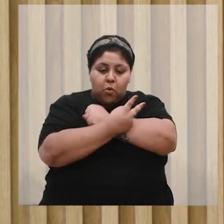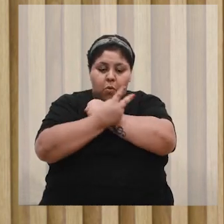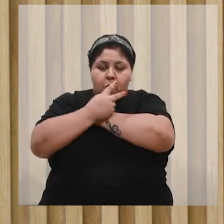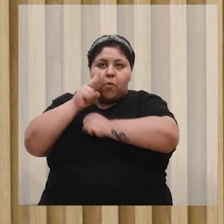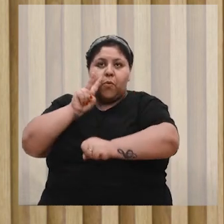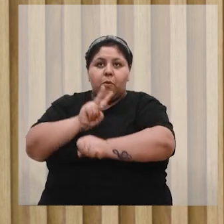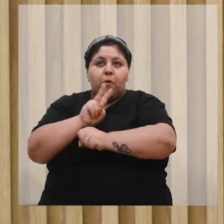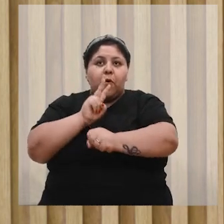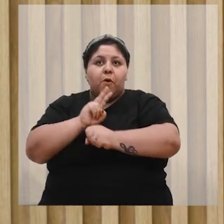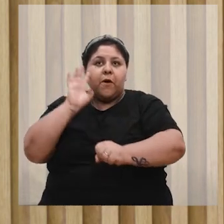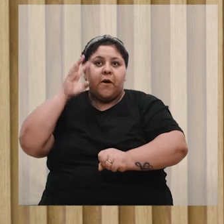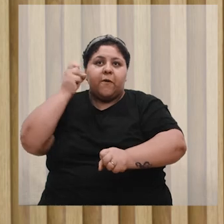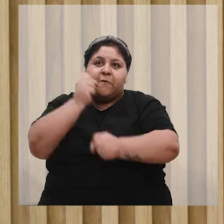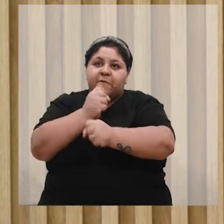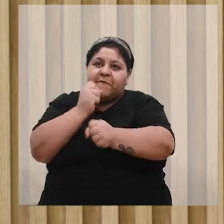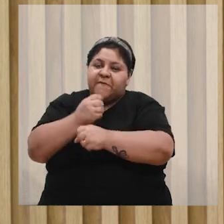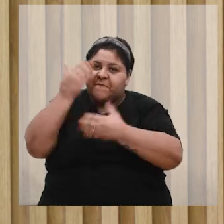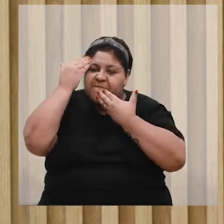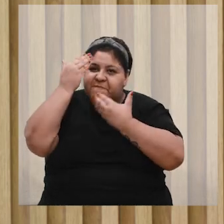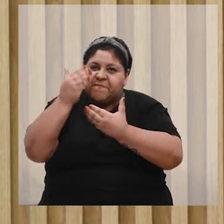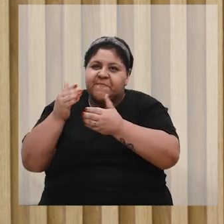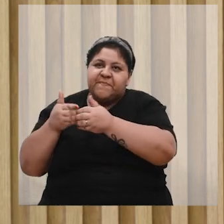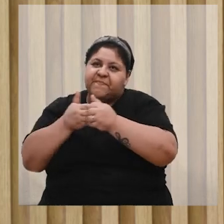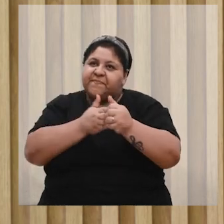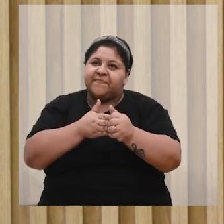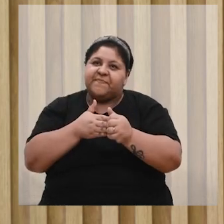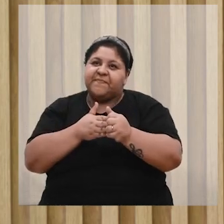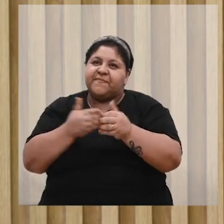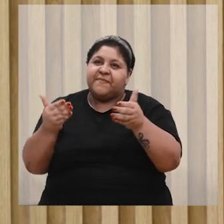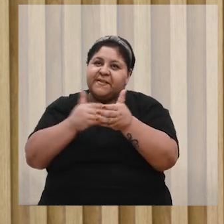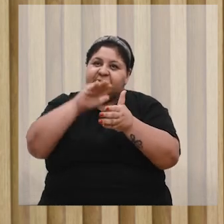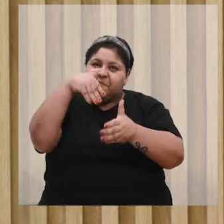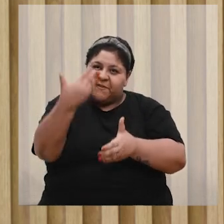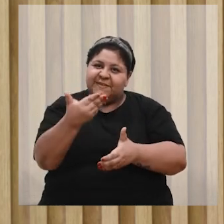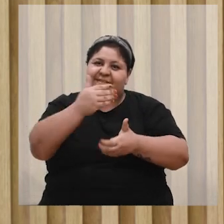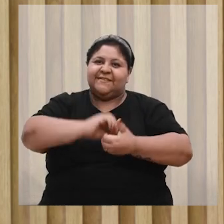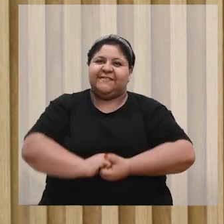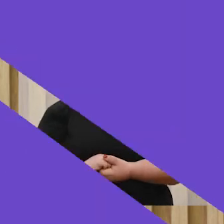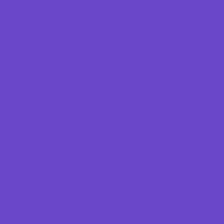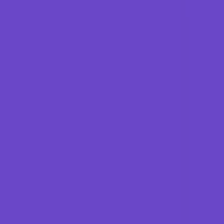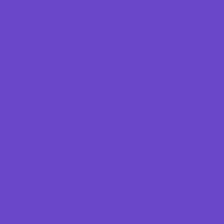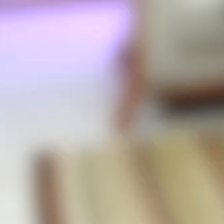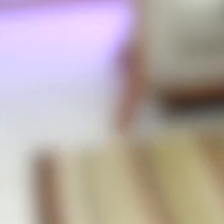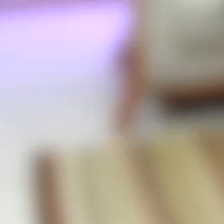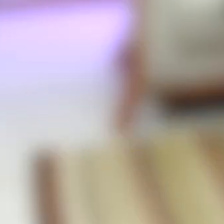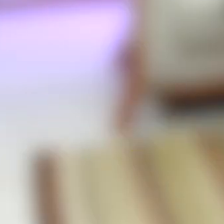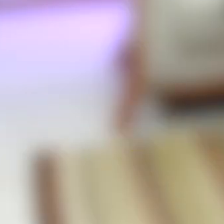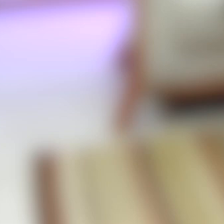autocuidado existe para acontecer o ano inteiro. Obrigada pela sua companhia e até um próximo Entre Elas.